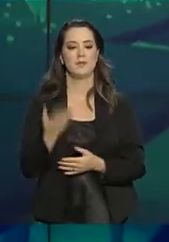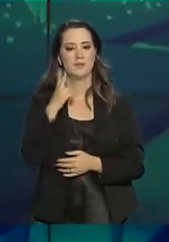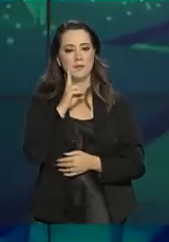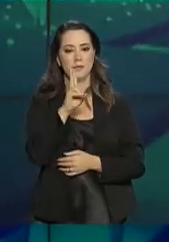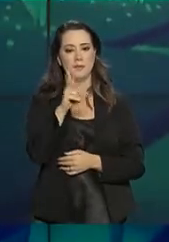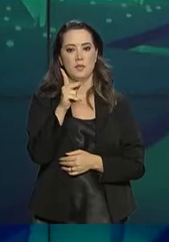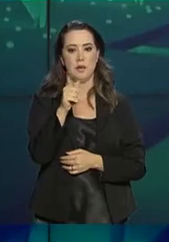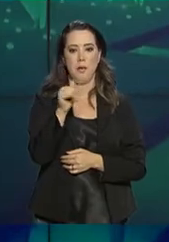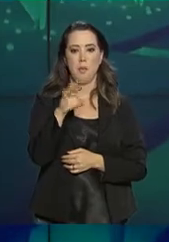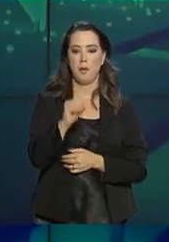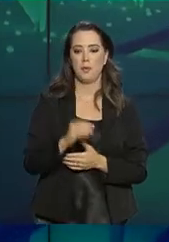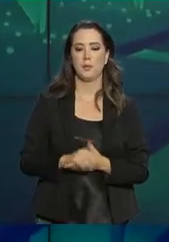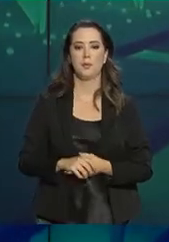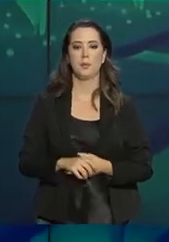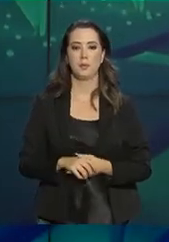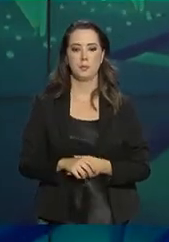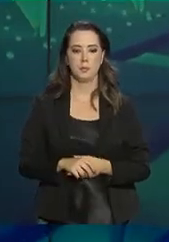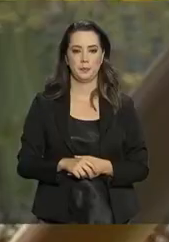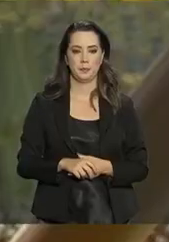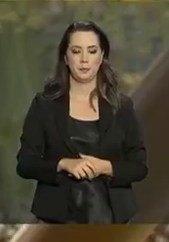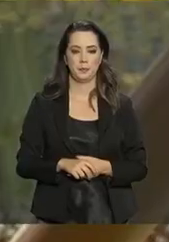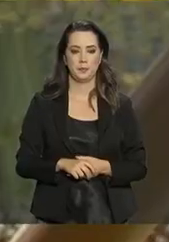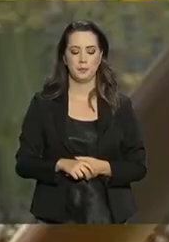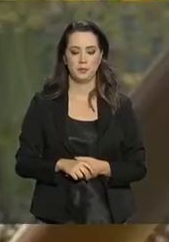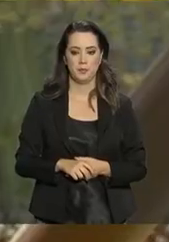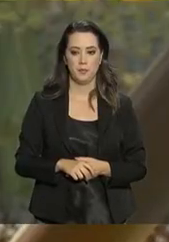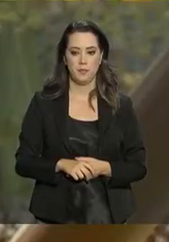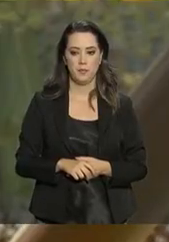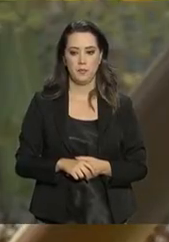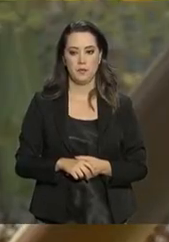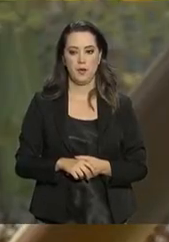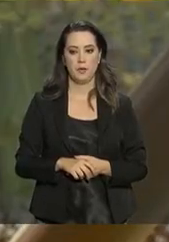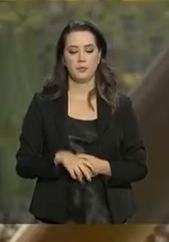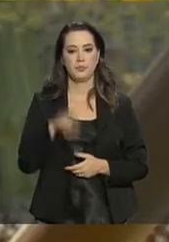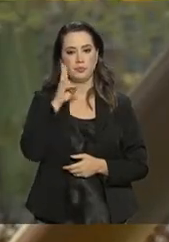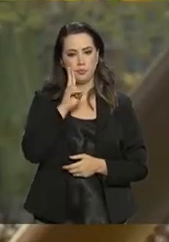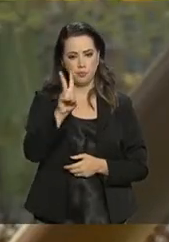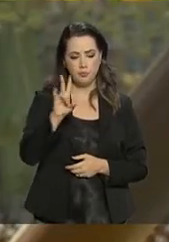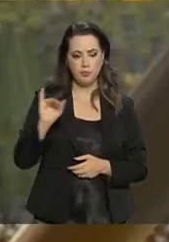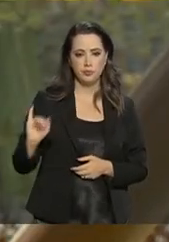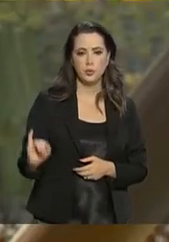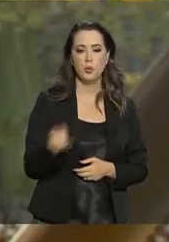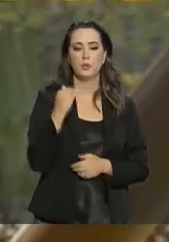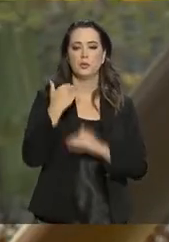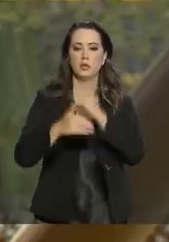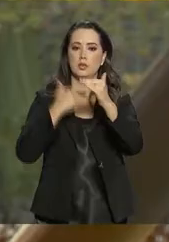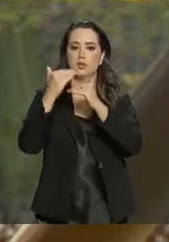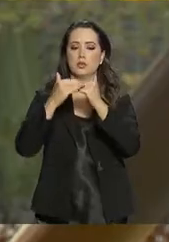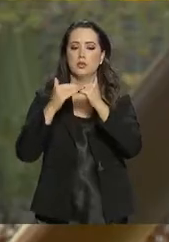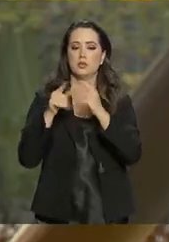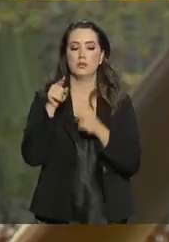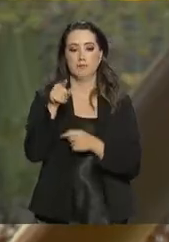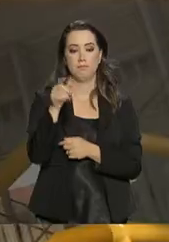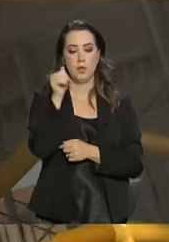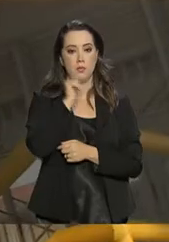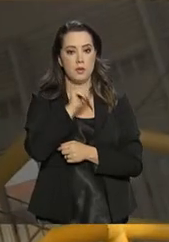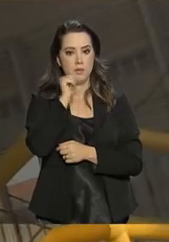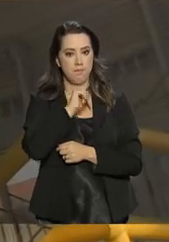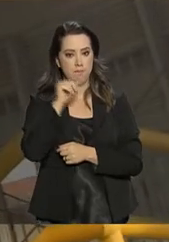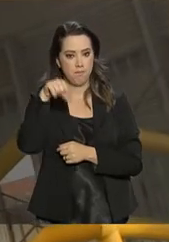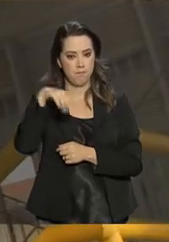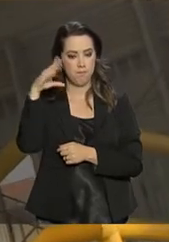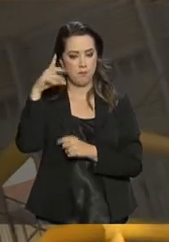reportagem de pablo mundinho de olho em uma oportunidade de crescer na carreira esta bancária de